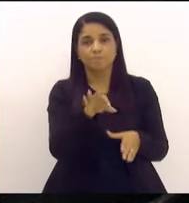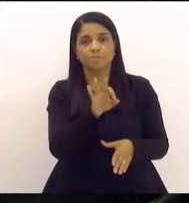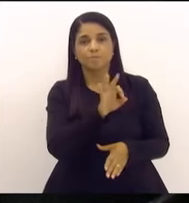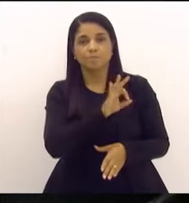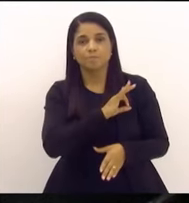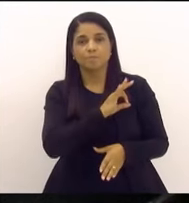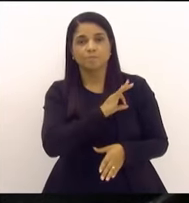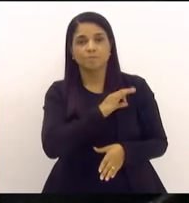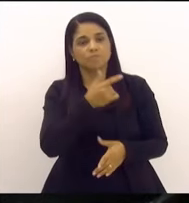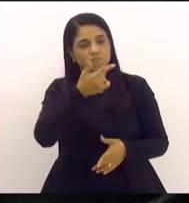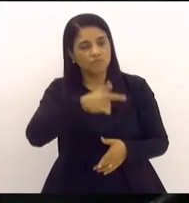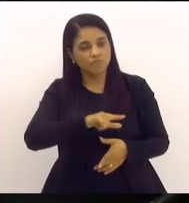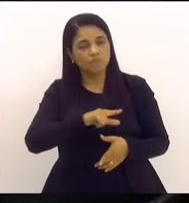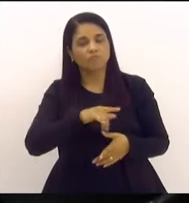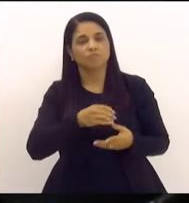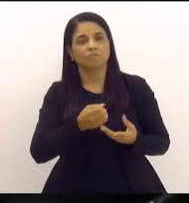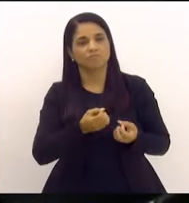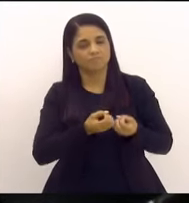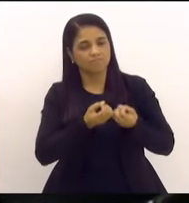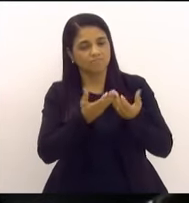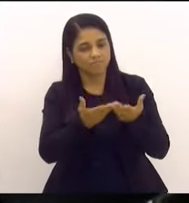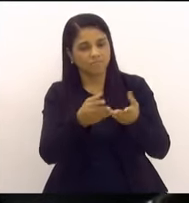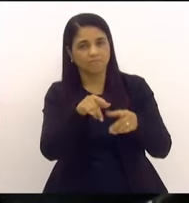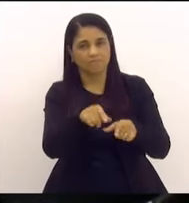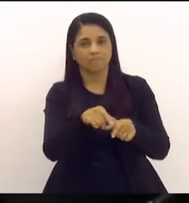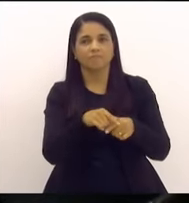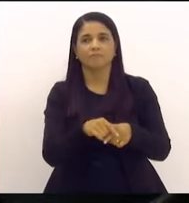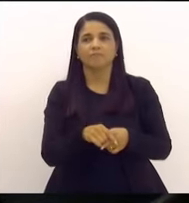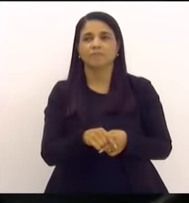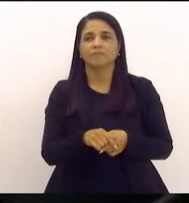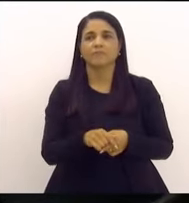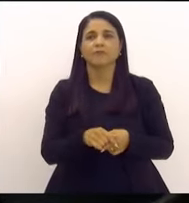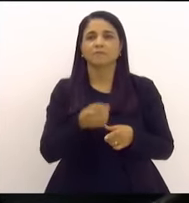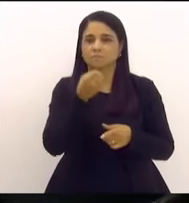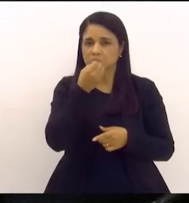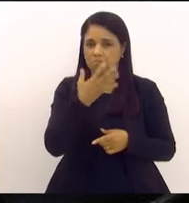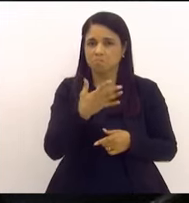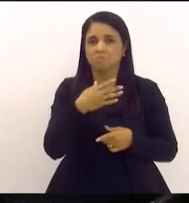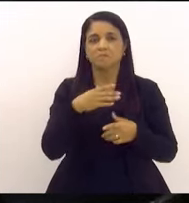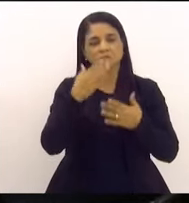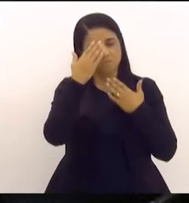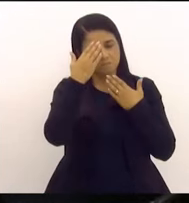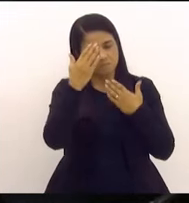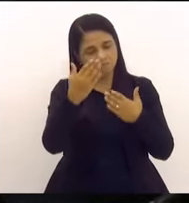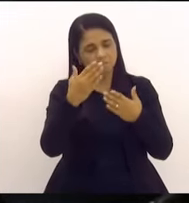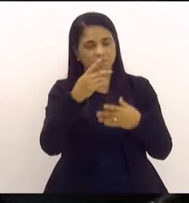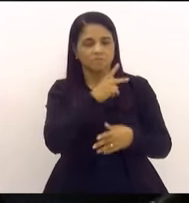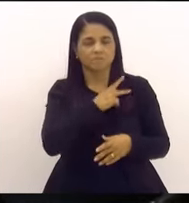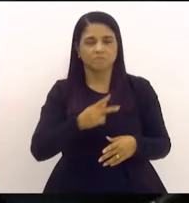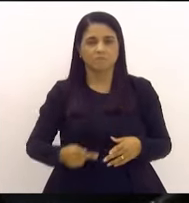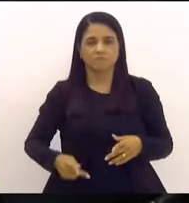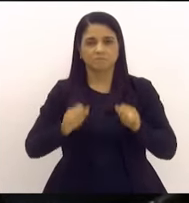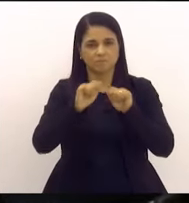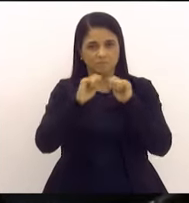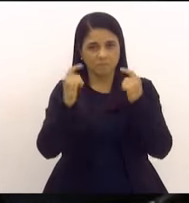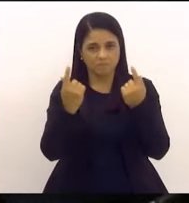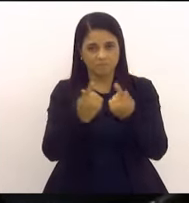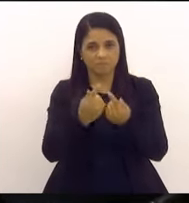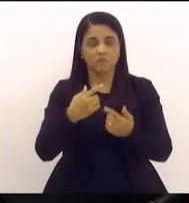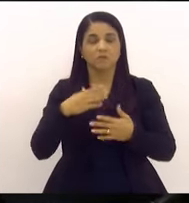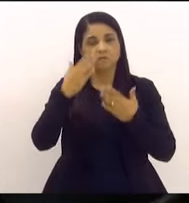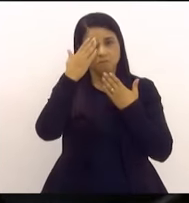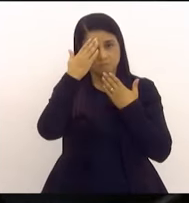novamente beneficiada. Então, quero agradecer publicamente a Vossa Excelência, ao presidente da Alerj, ao presidente da